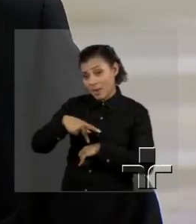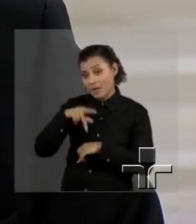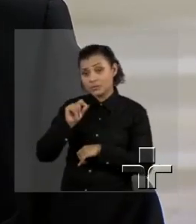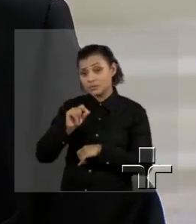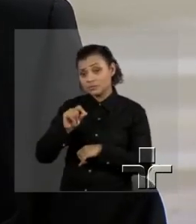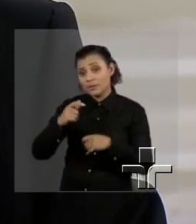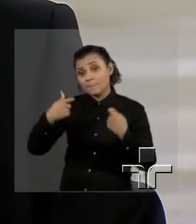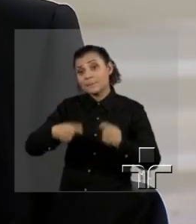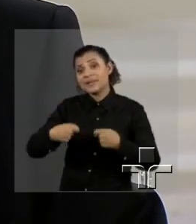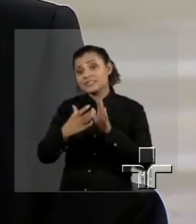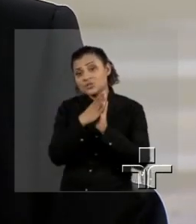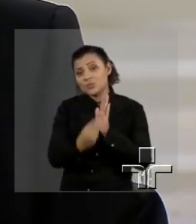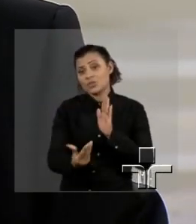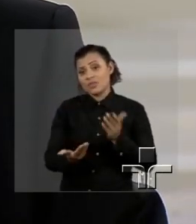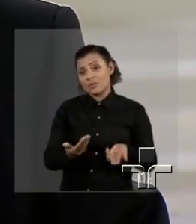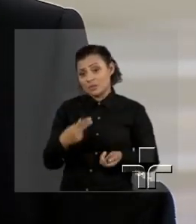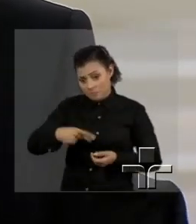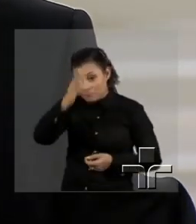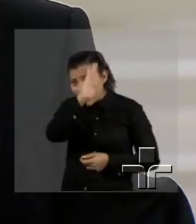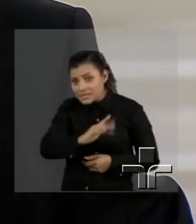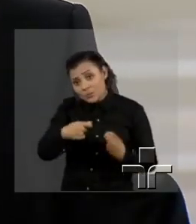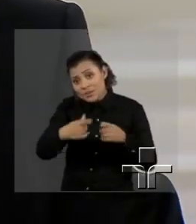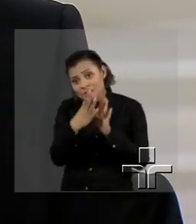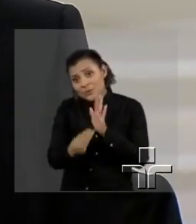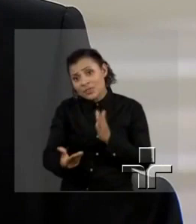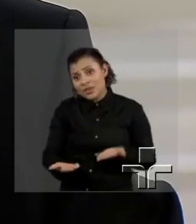não acredito que alinhamento automático